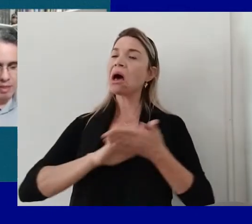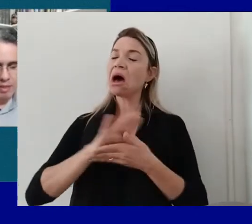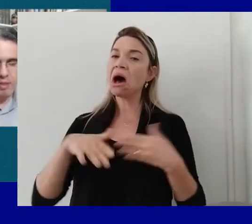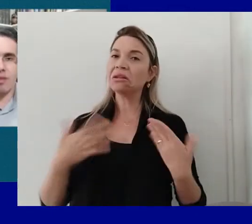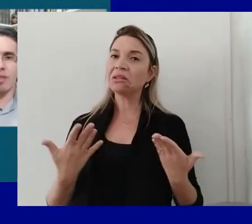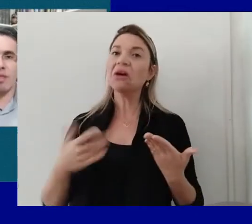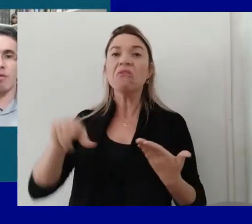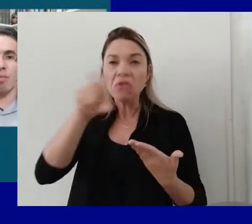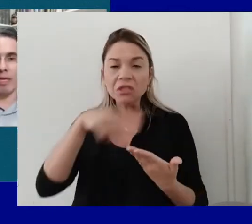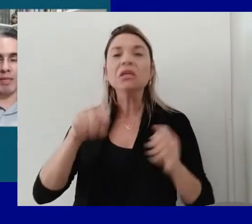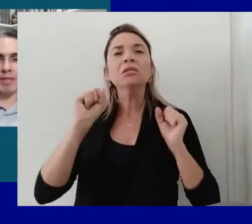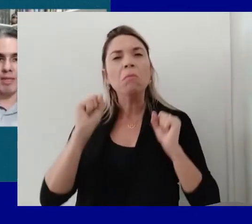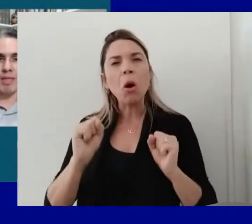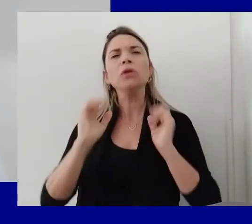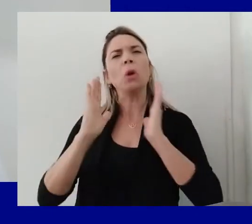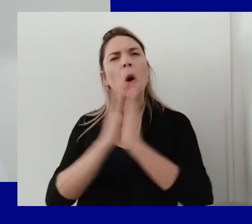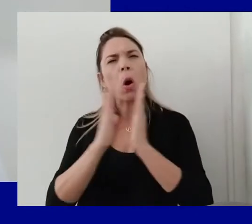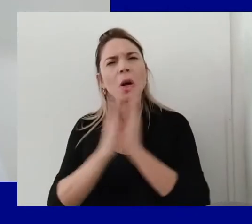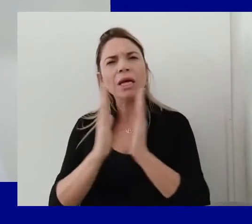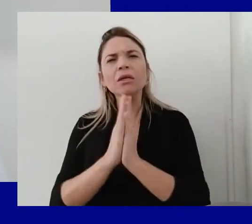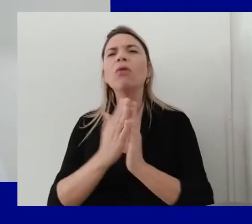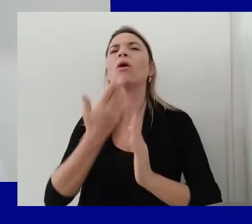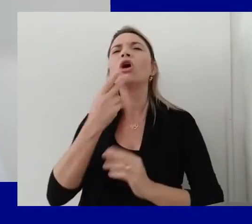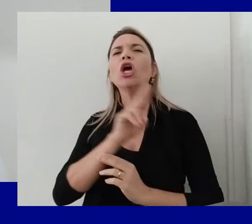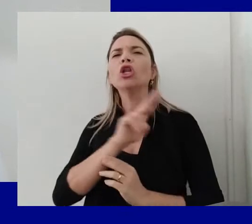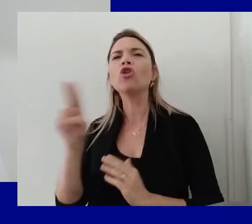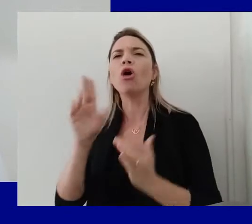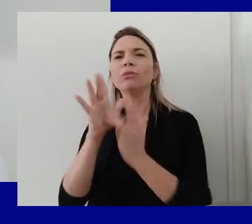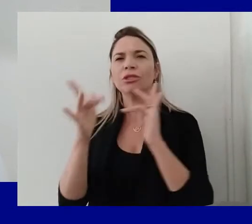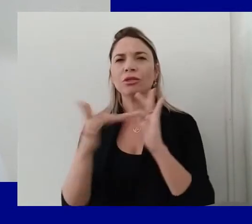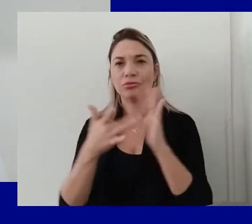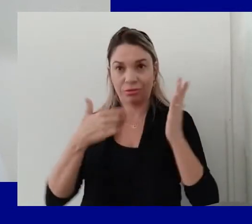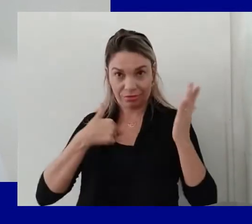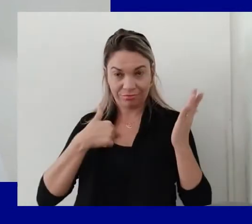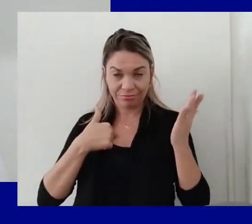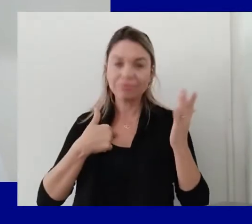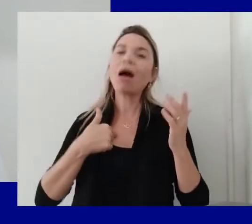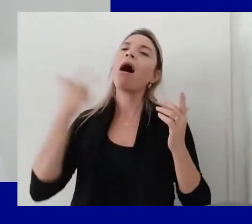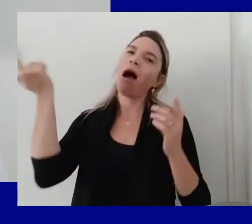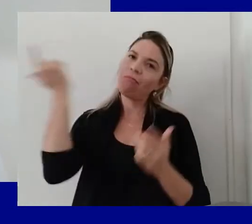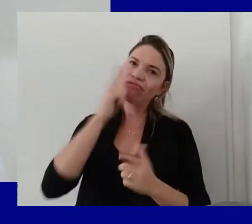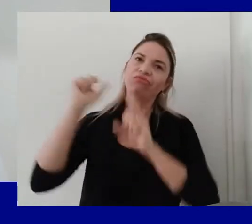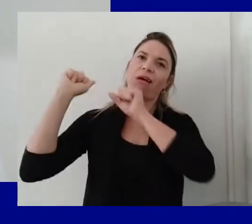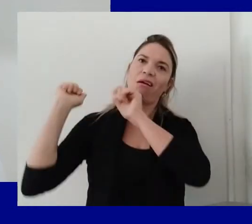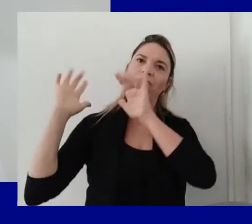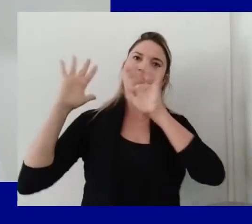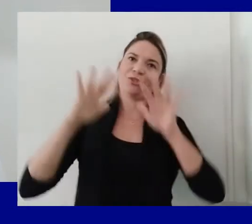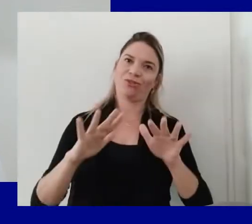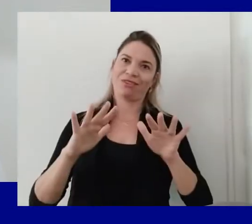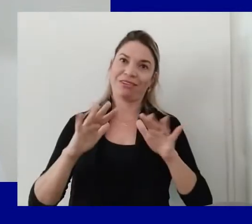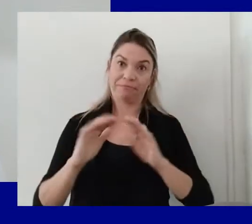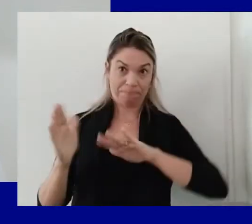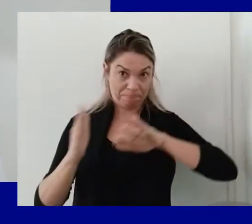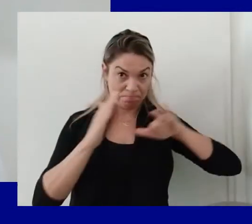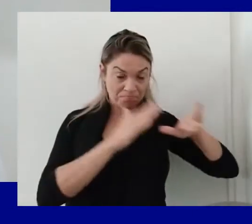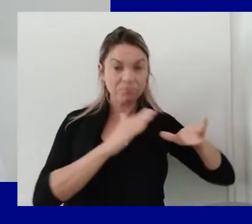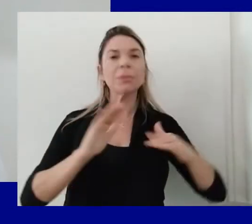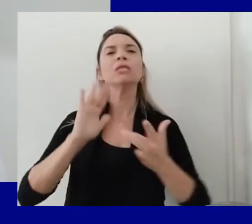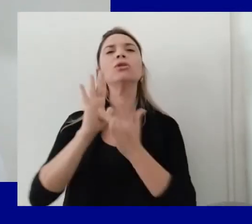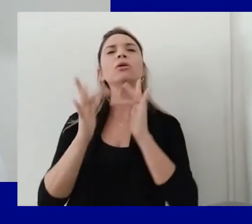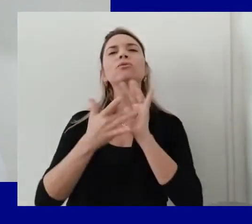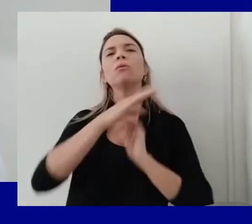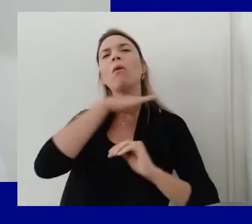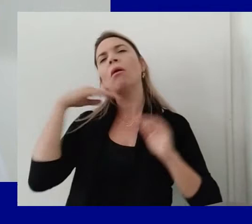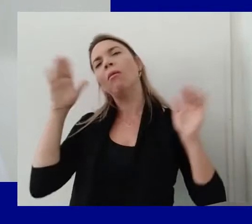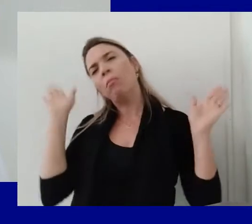vossa alegria seja completa. Depois que Jesus cumpriu a sua obra, morreu e ressuscitou, ele